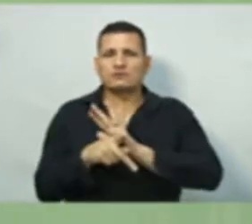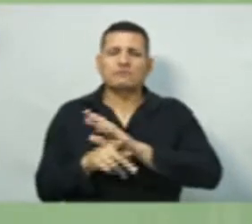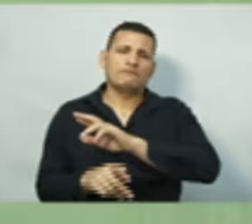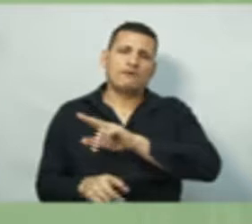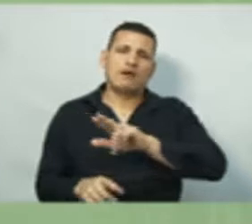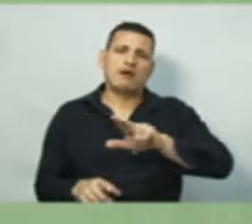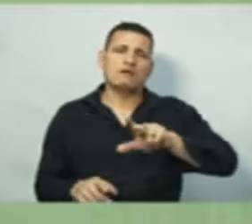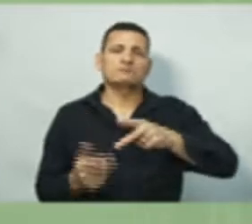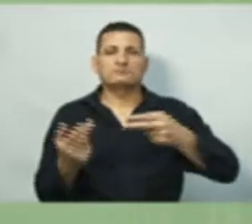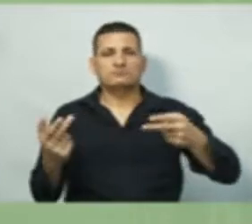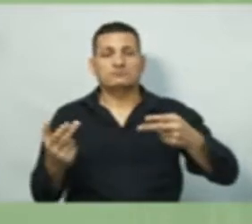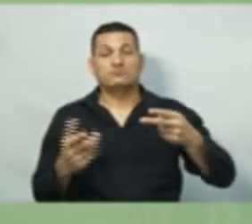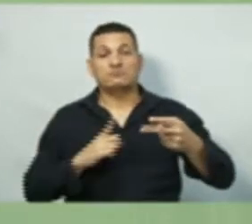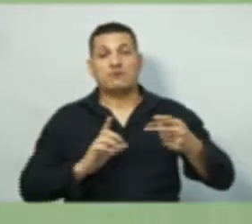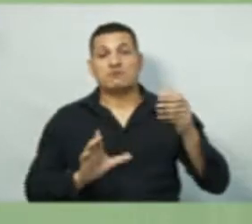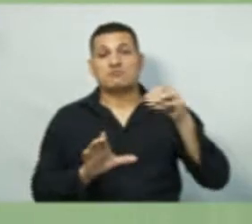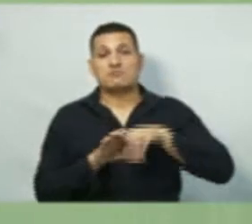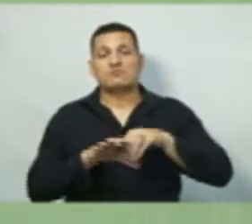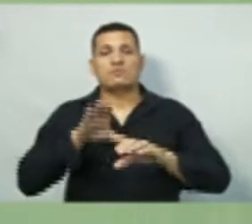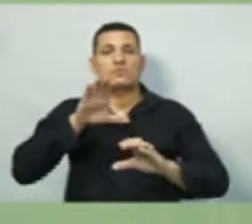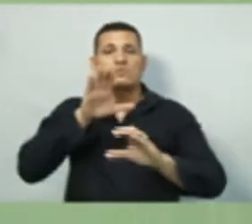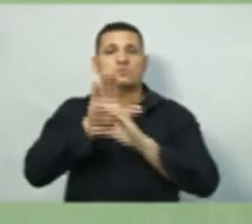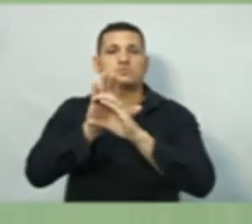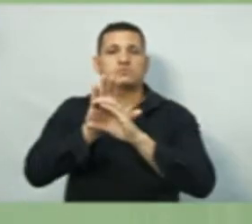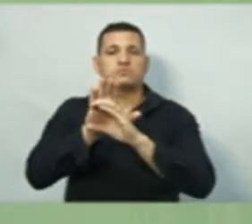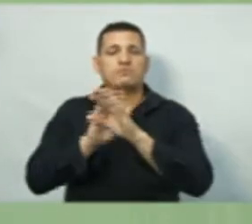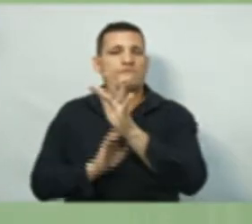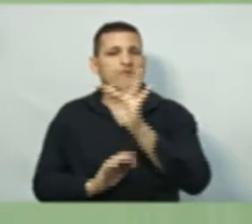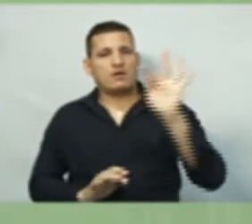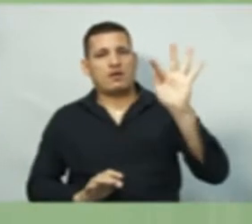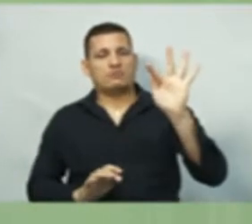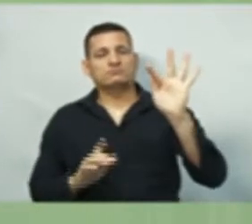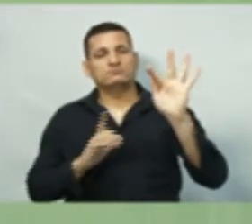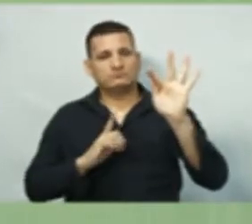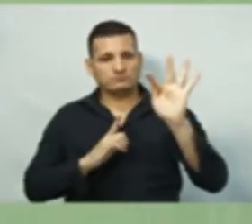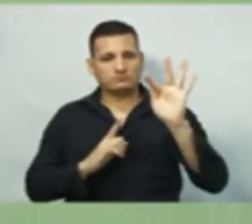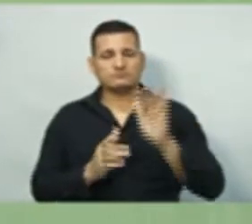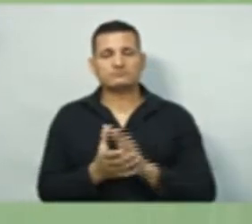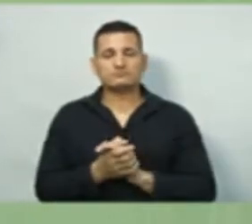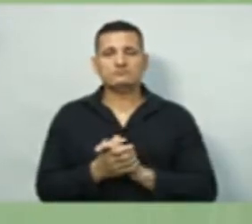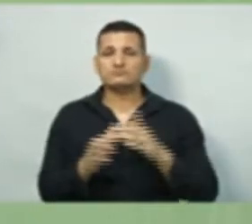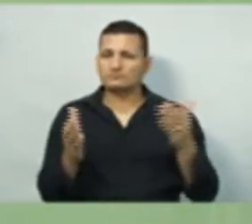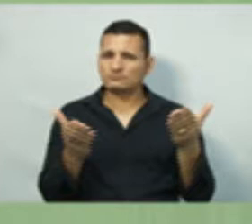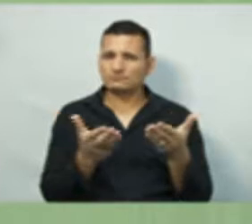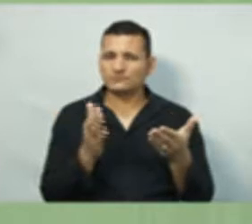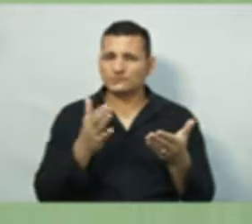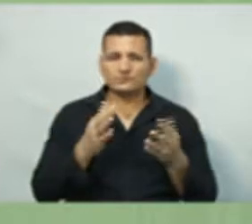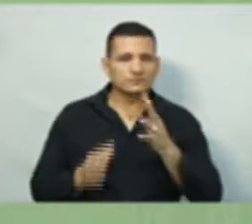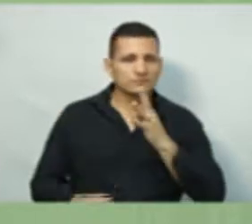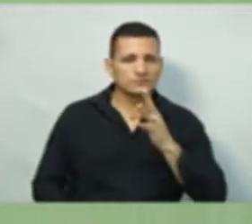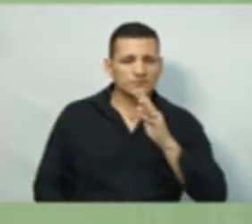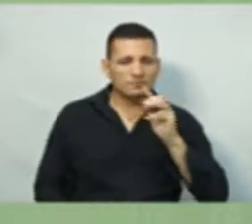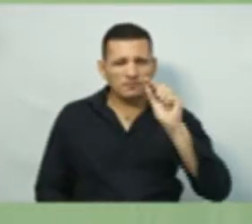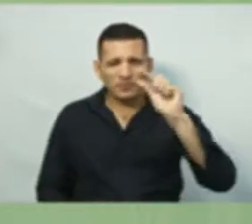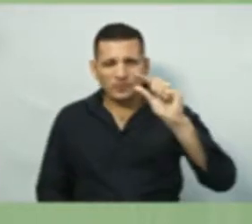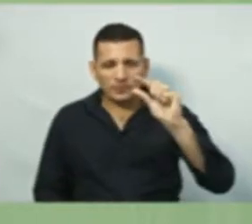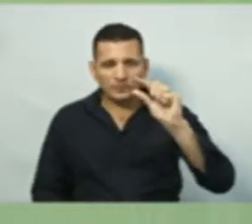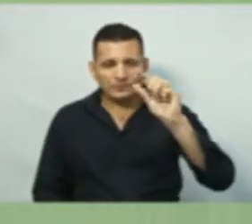Constituição Federal, na nossa Constituição. Isso aí. Agora que nós já conhecemos um pouquinho dos direitos humanos, vamos